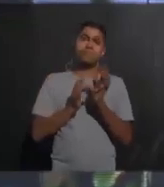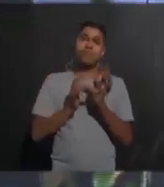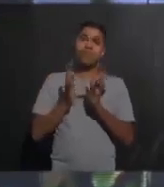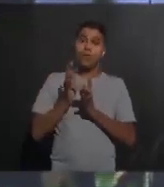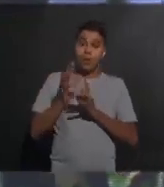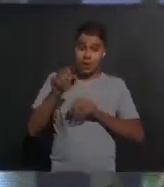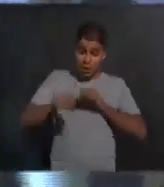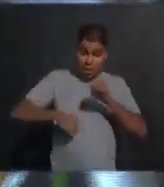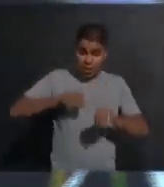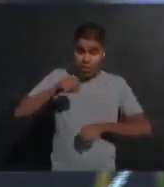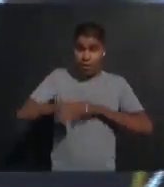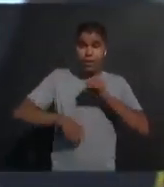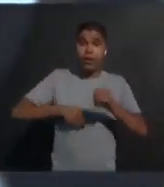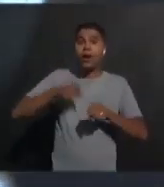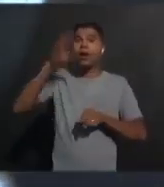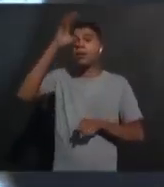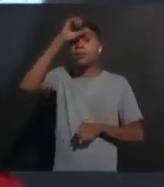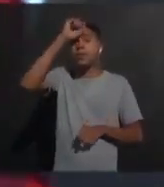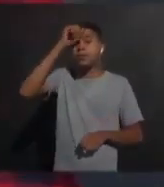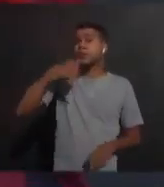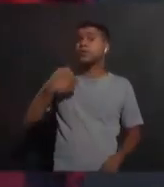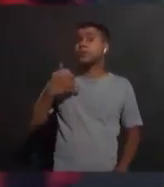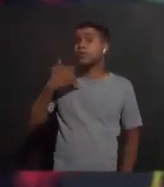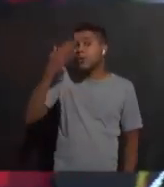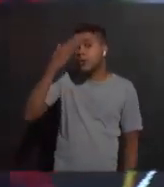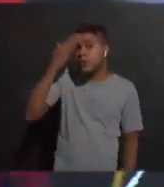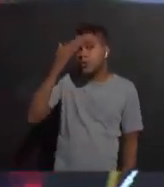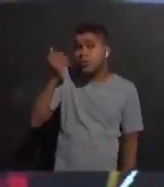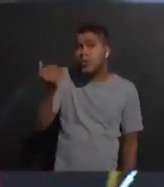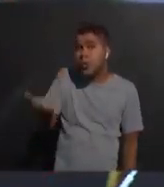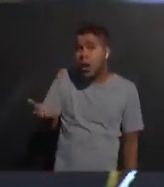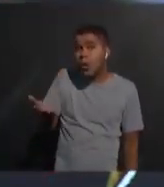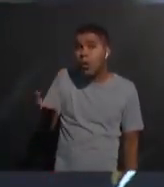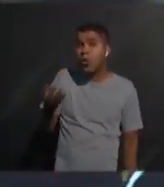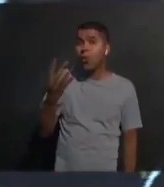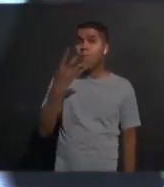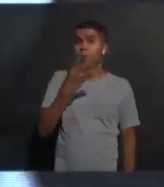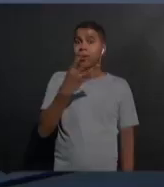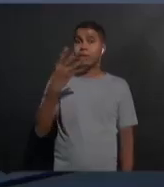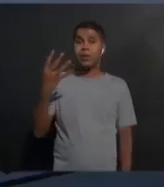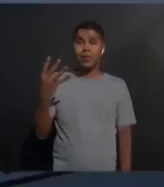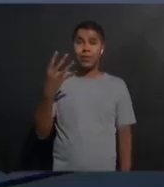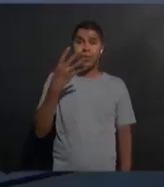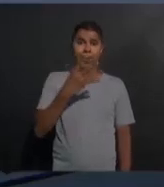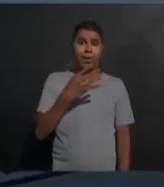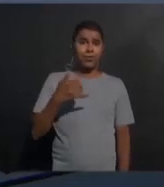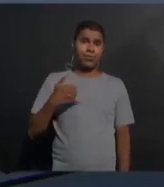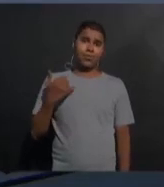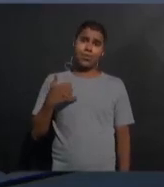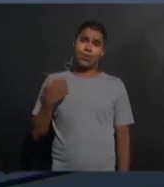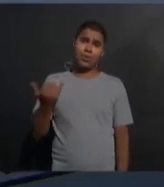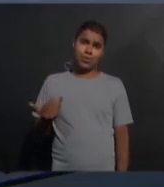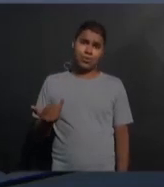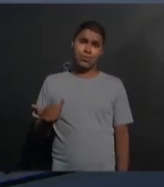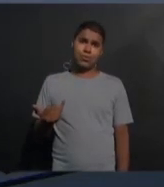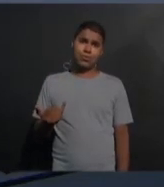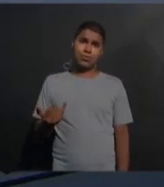sabe com quantos anos de idade com 44 anos de idade